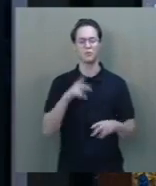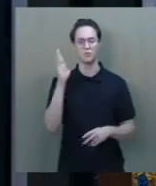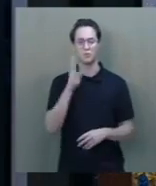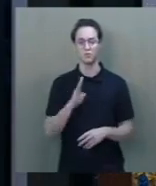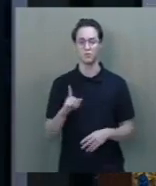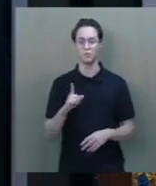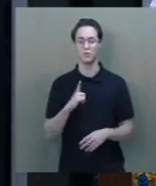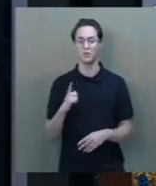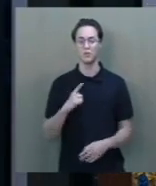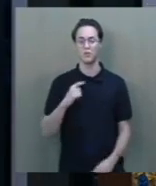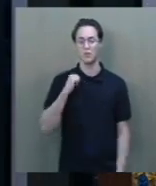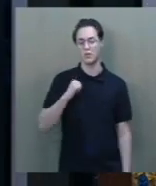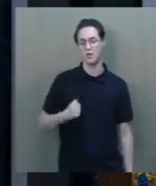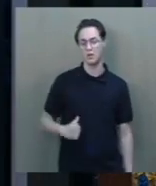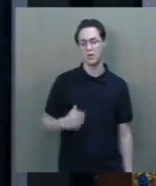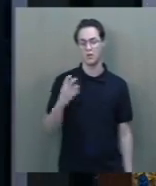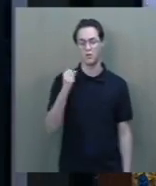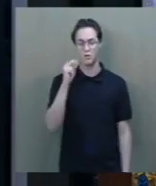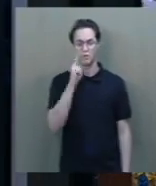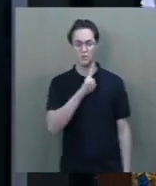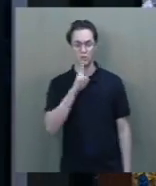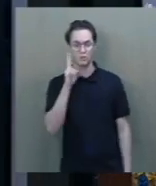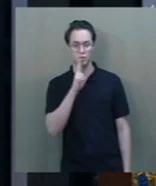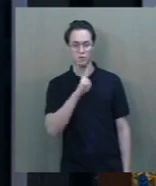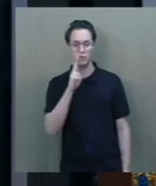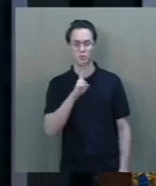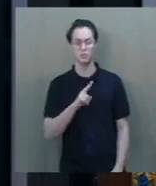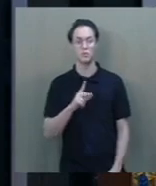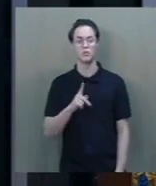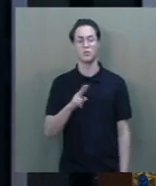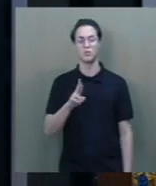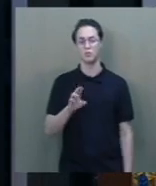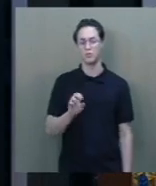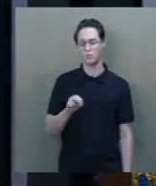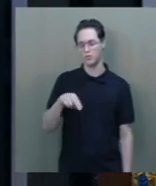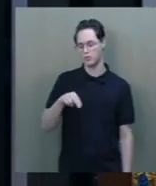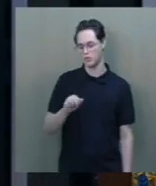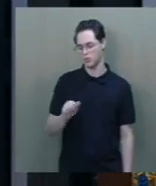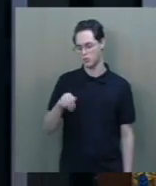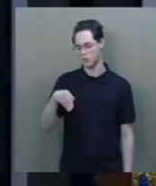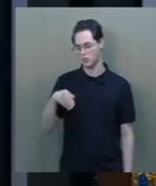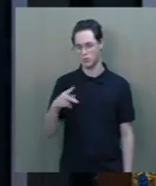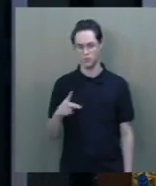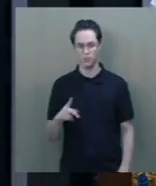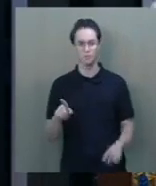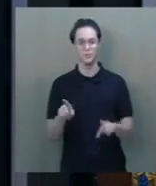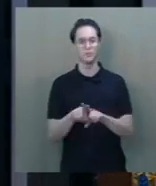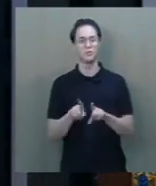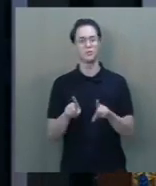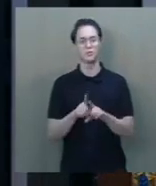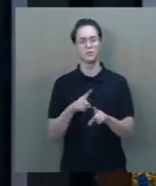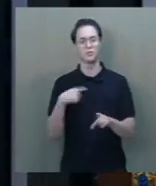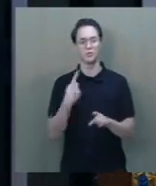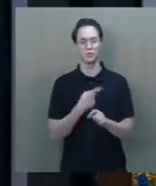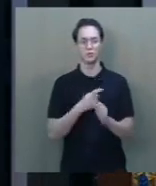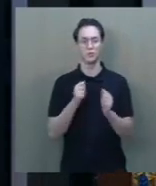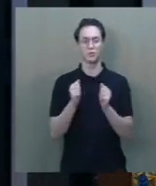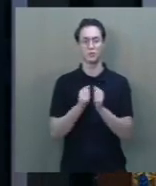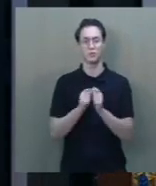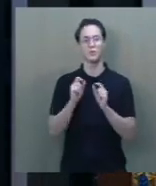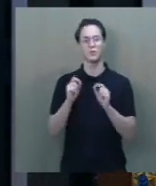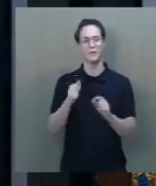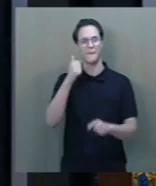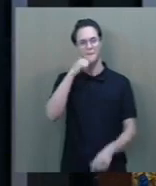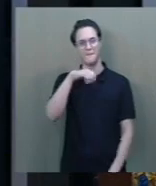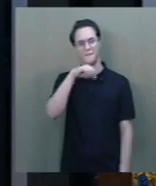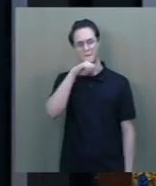emergencial, o Pronamp, que tive a honra de ser chamada Jorginho Melo, o pai do Pronamp, e eu carinhosamente como a mãe do